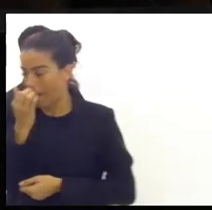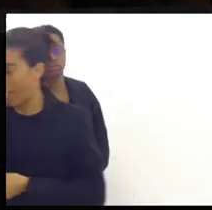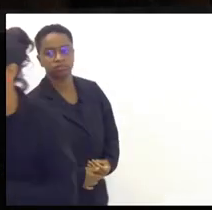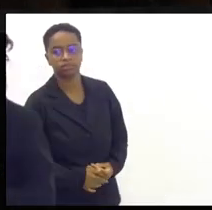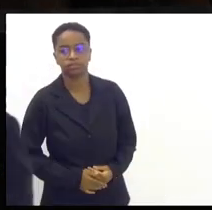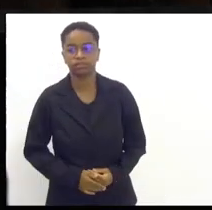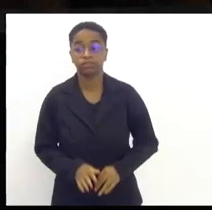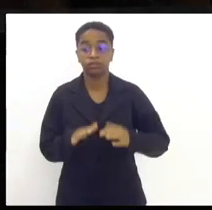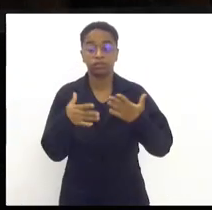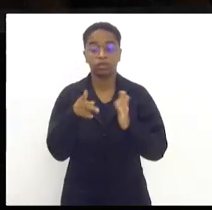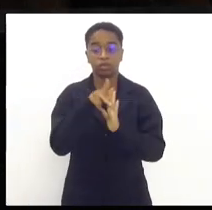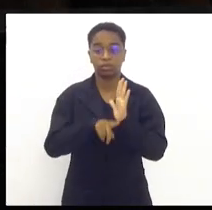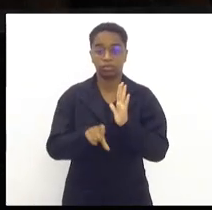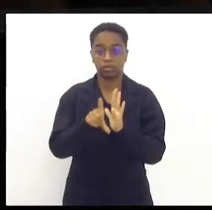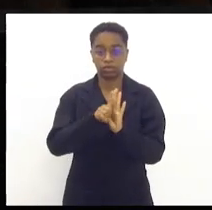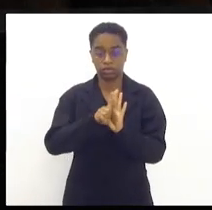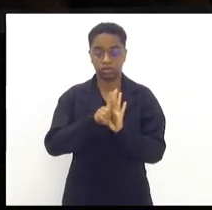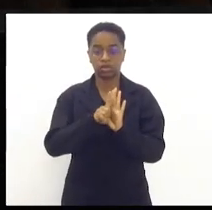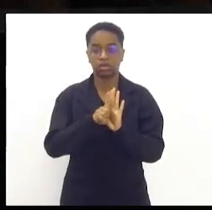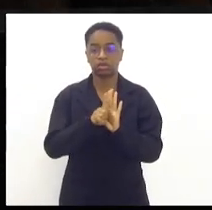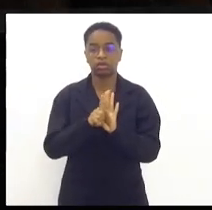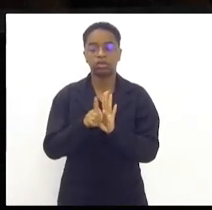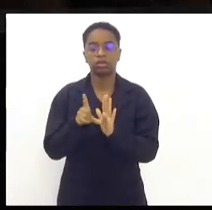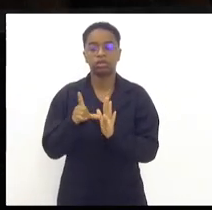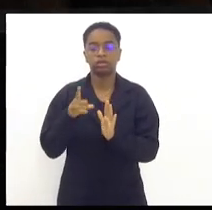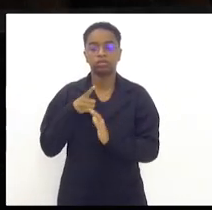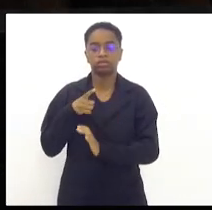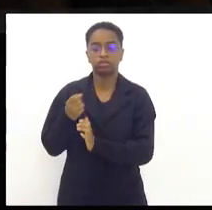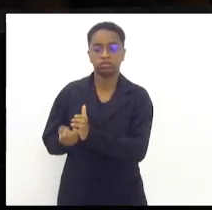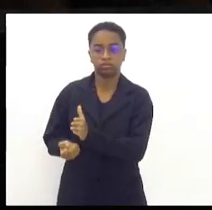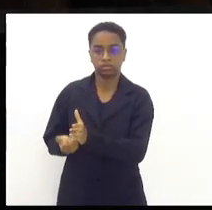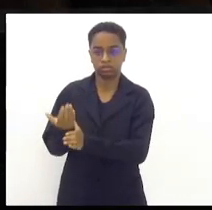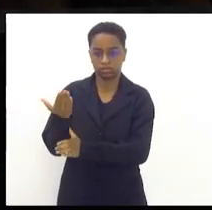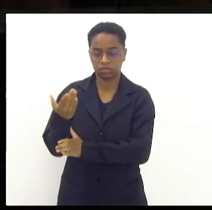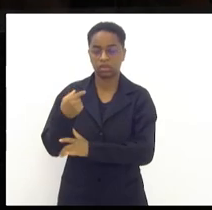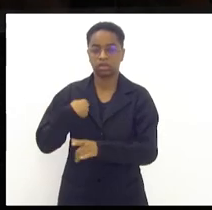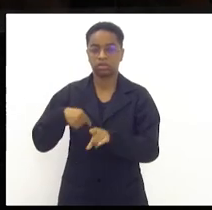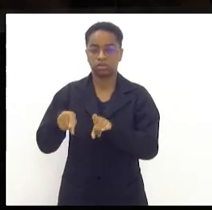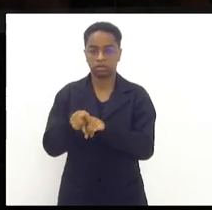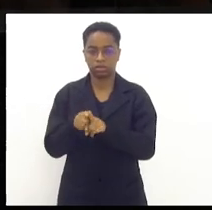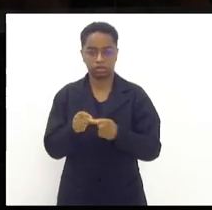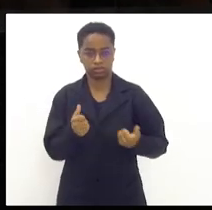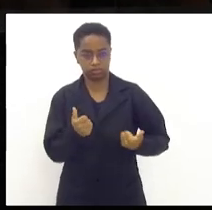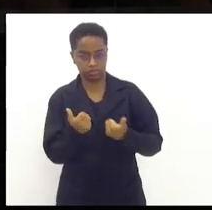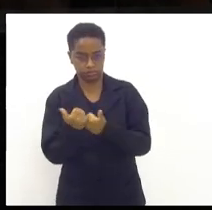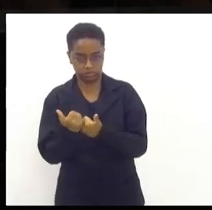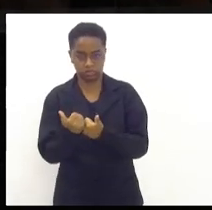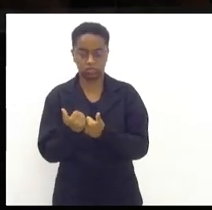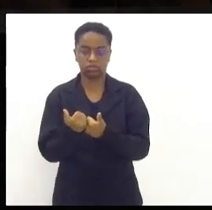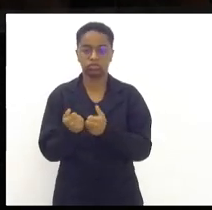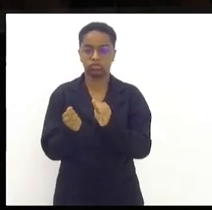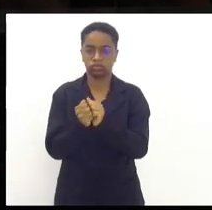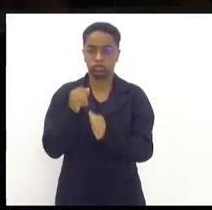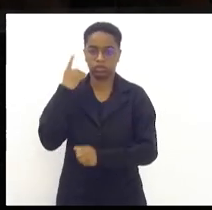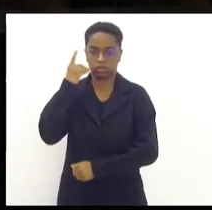lei, que teve autoria, e eu fui coautor, deputado Carlos Mink,